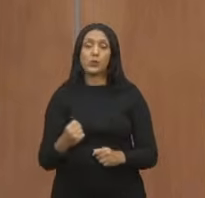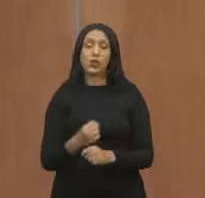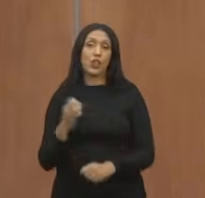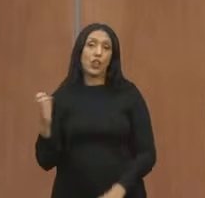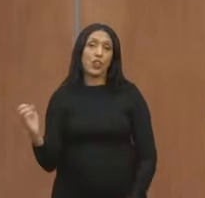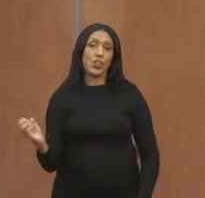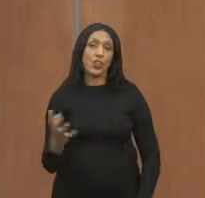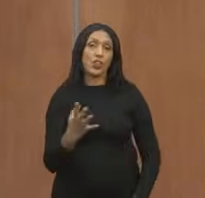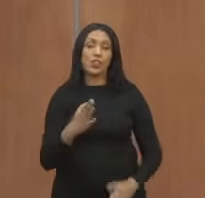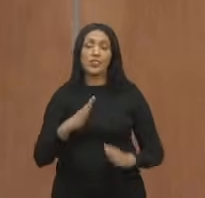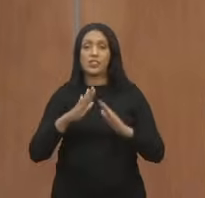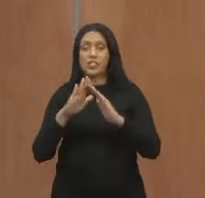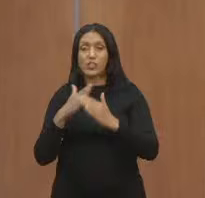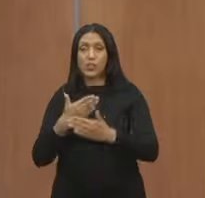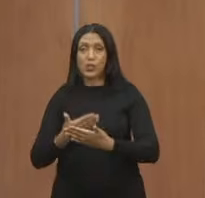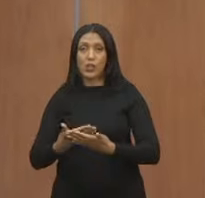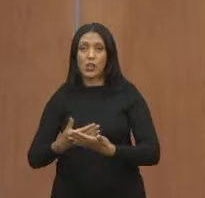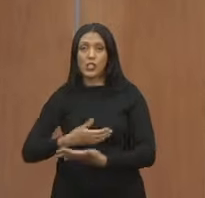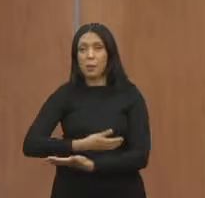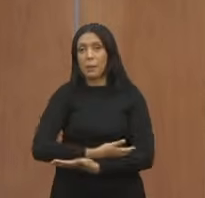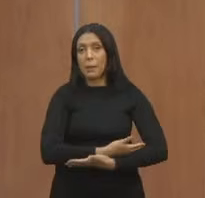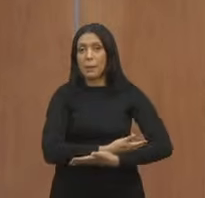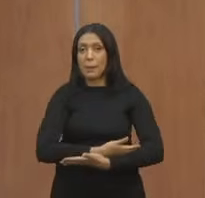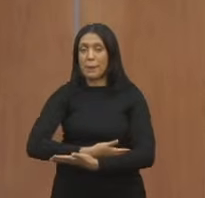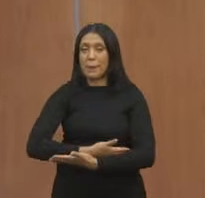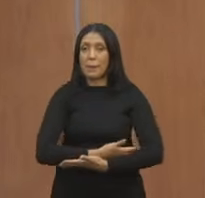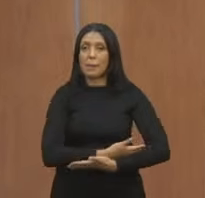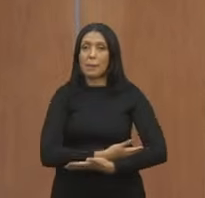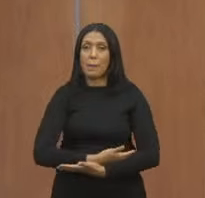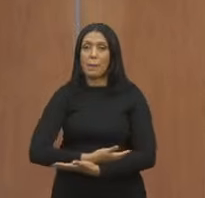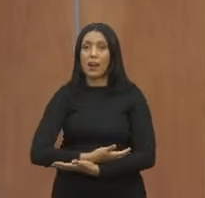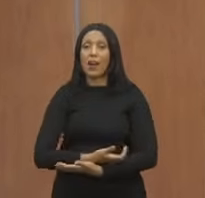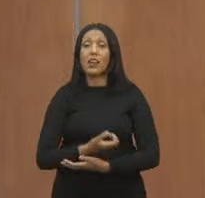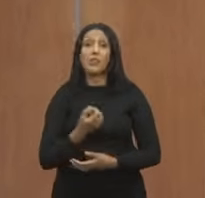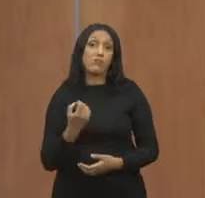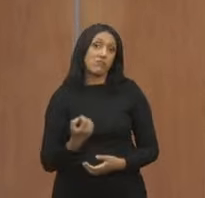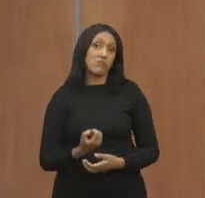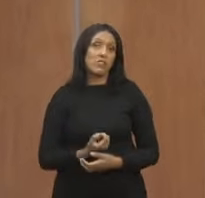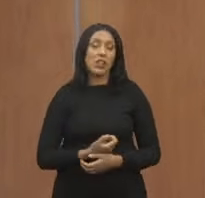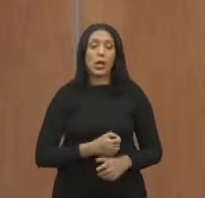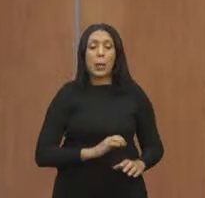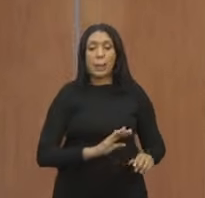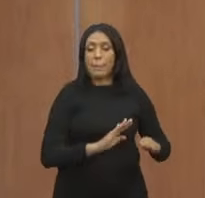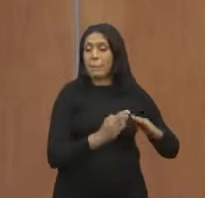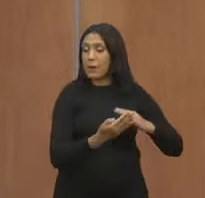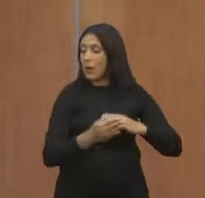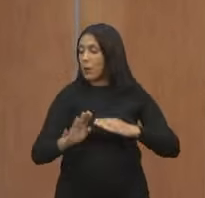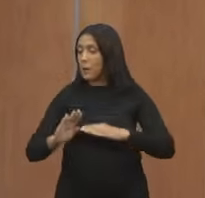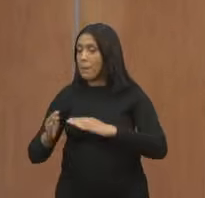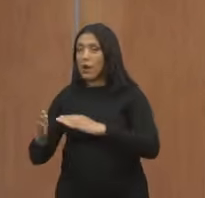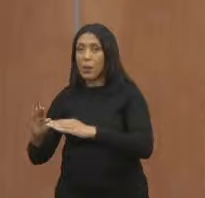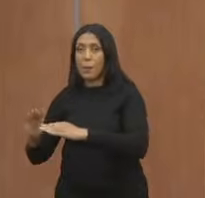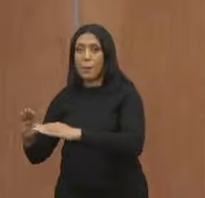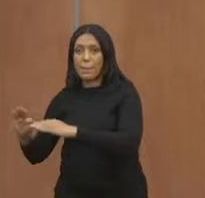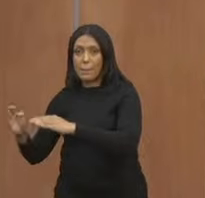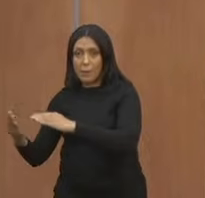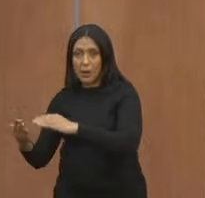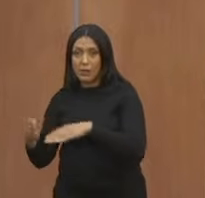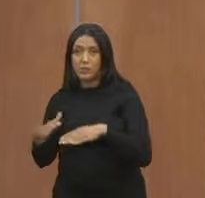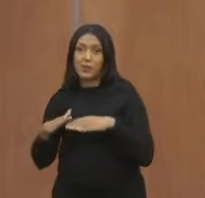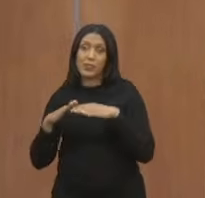creches setoriadas para ajudarem as mães que trabalham até um horário mais tardio.